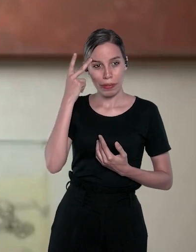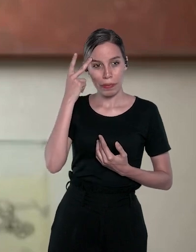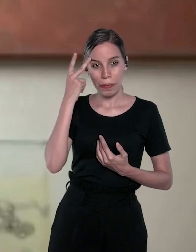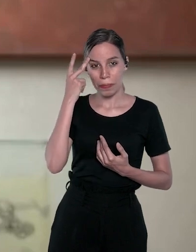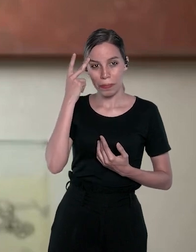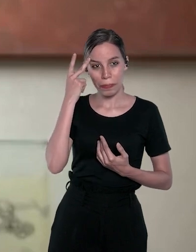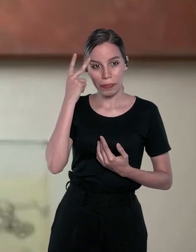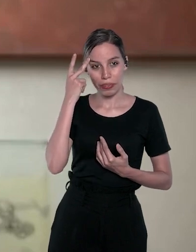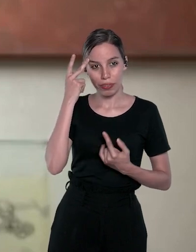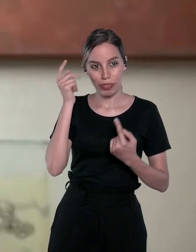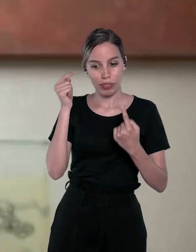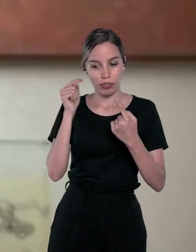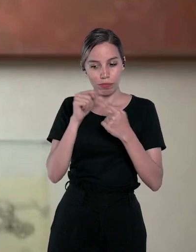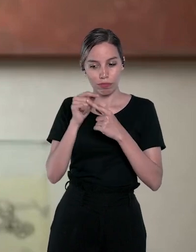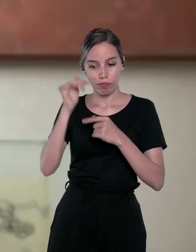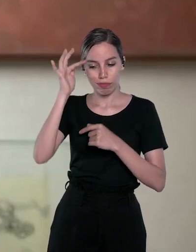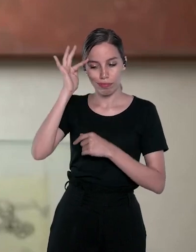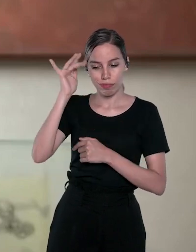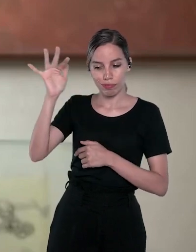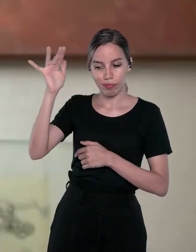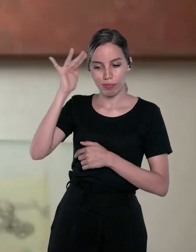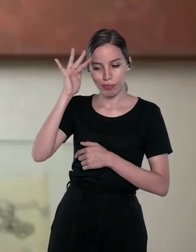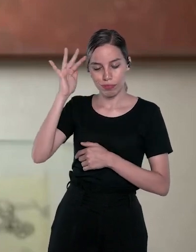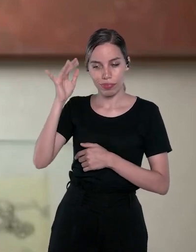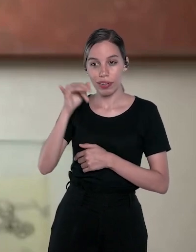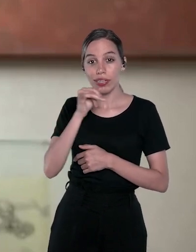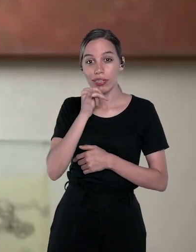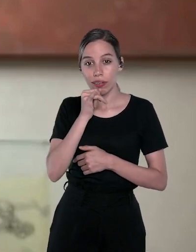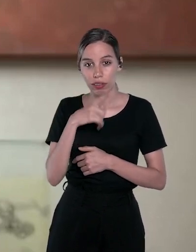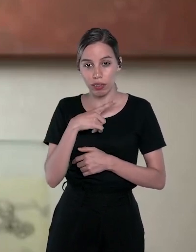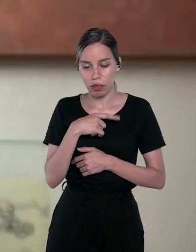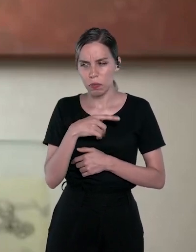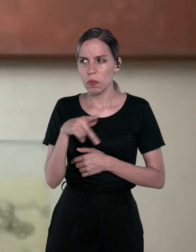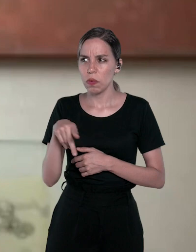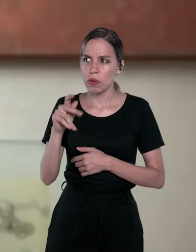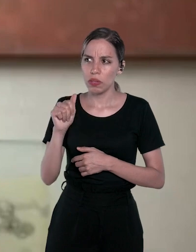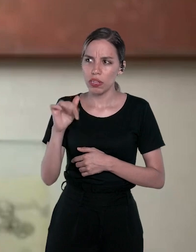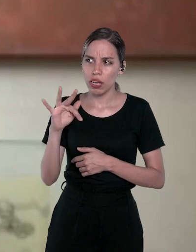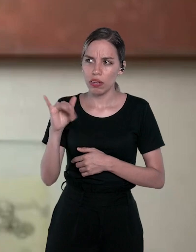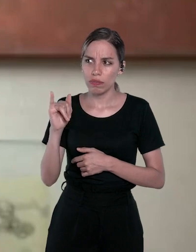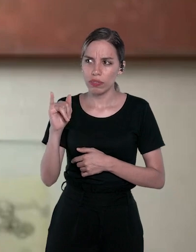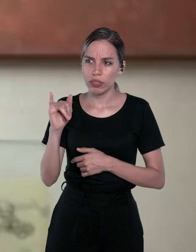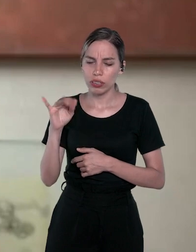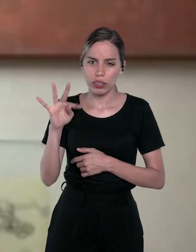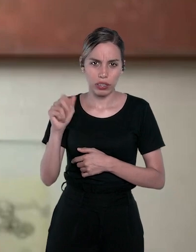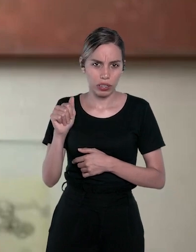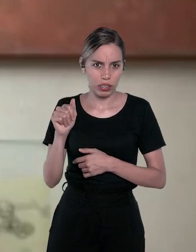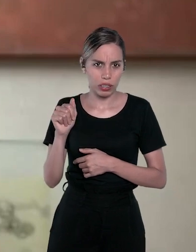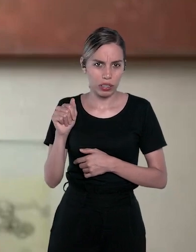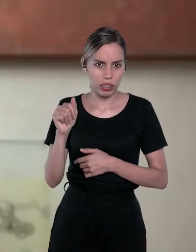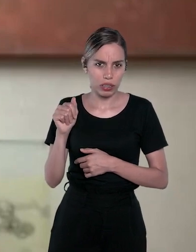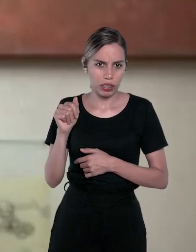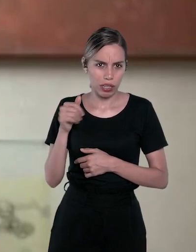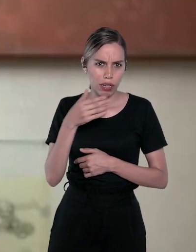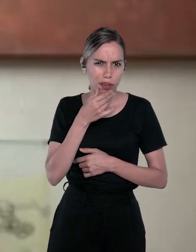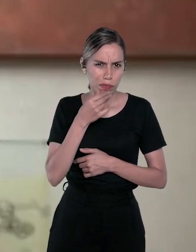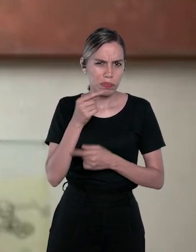por exemplo, Kafka um grande poeta, porque a poesia é o substrato da obra dele.